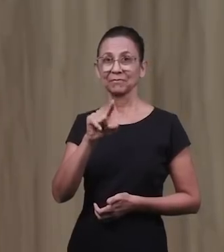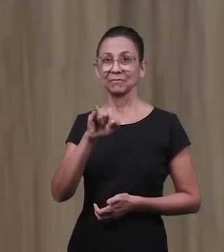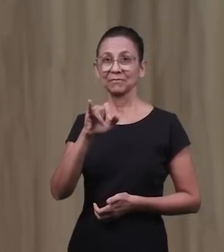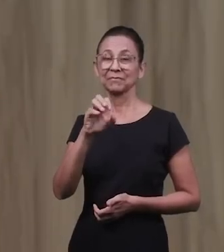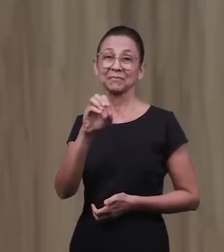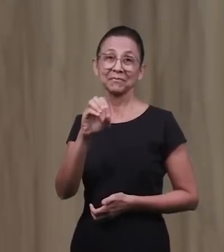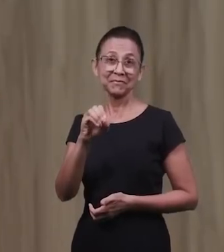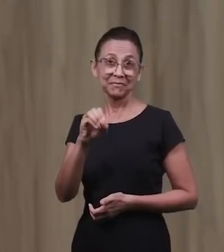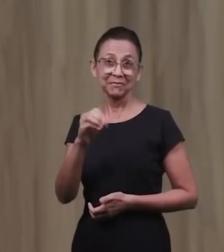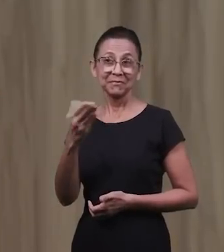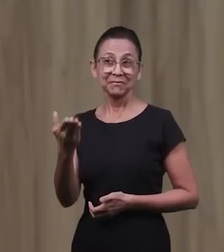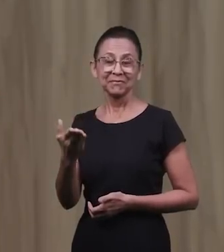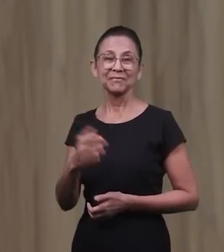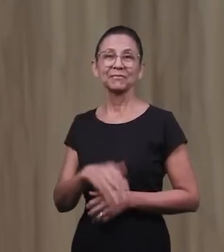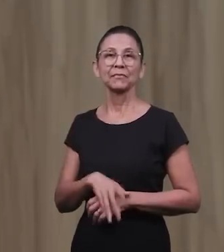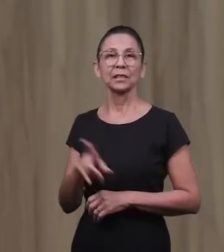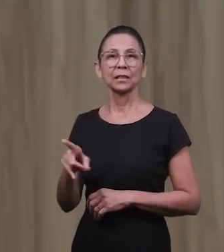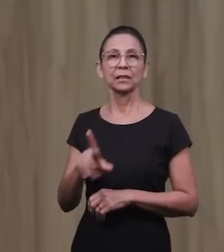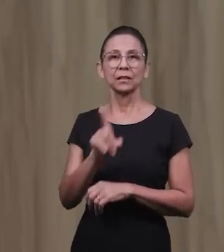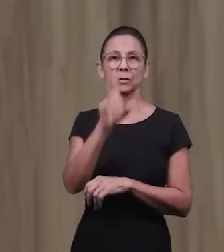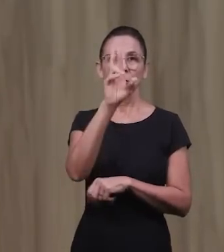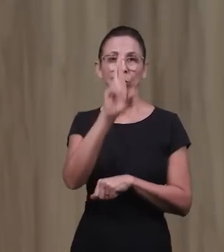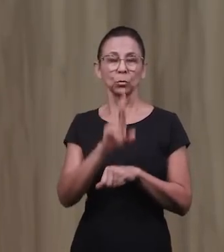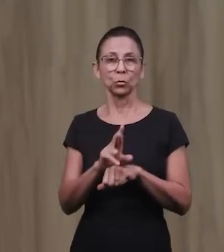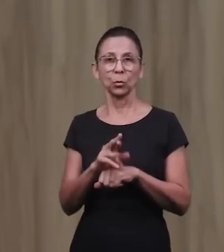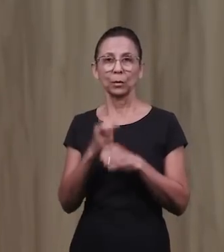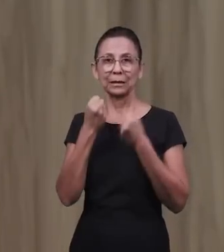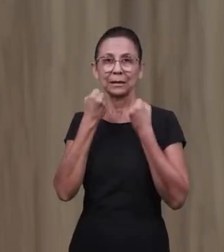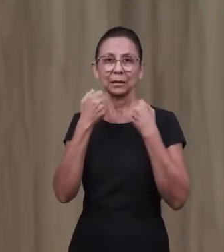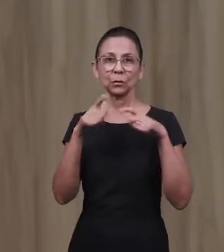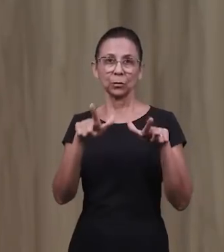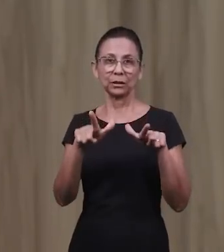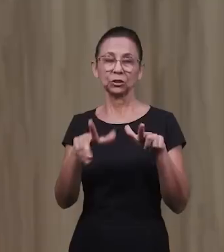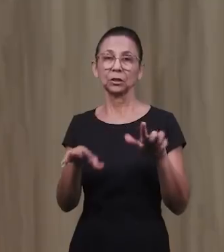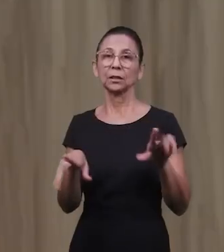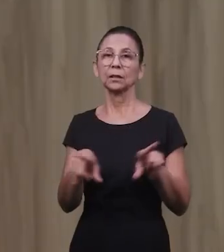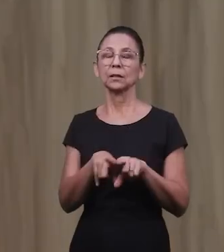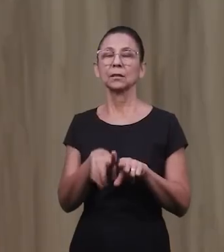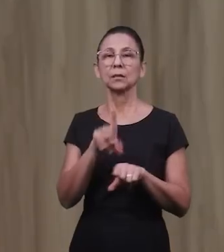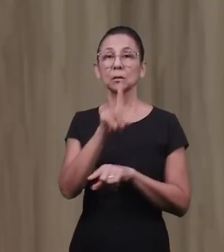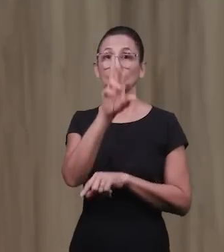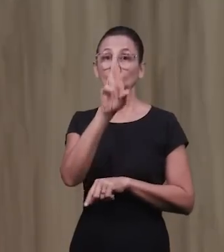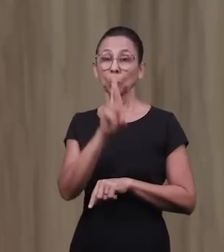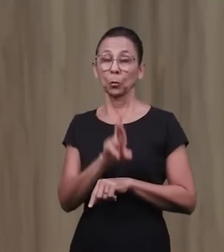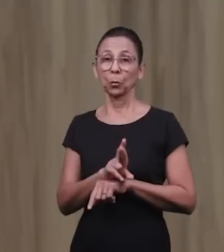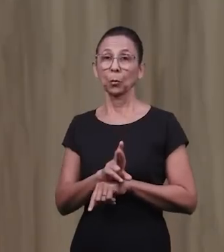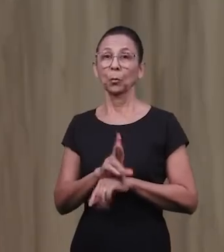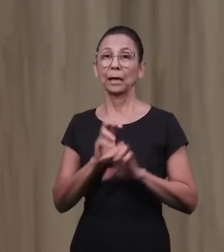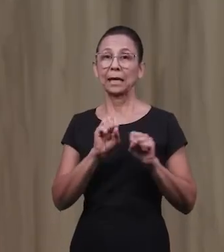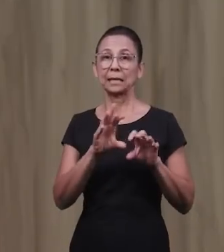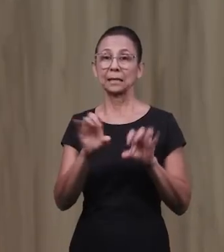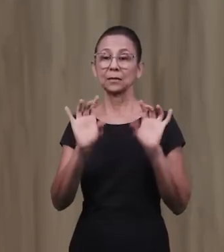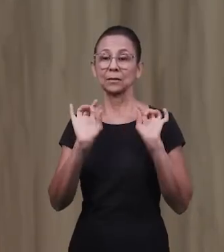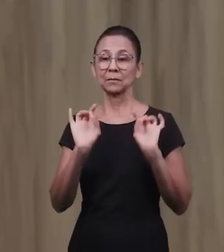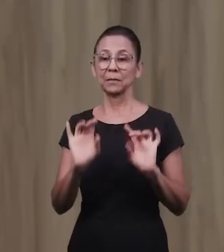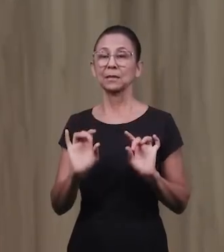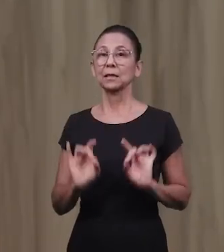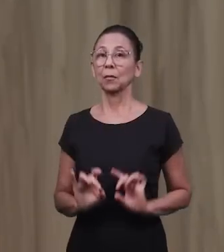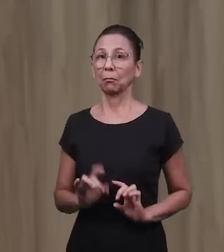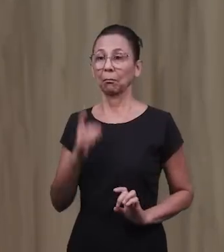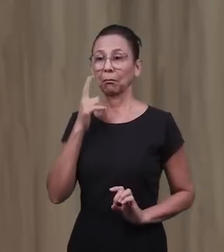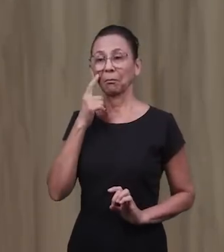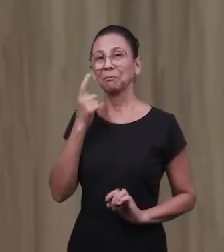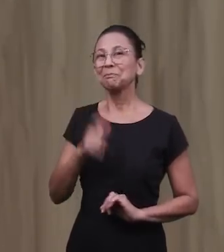Lucimar Bísio. O pastor Lucimar, ele é doutor em linguística e também doutor em